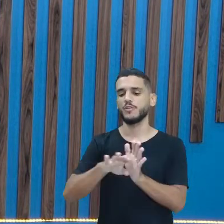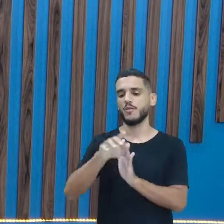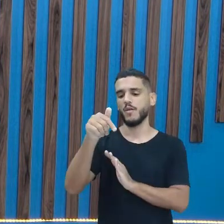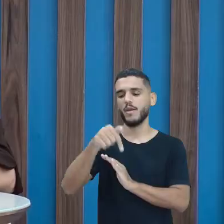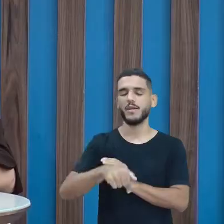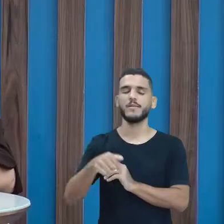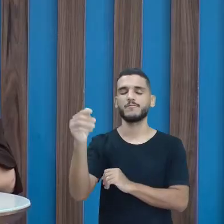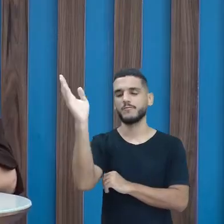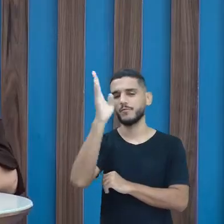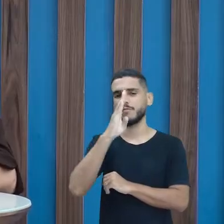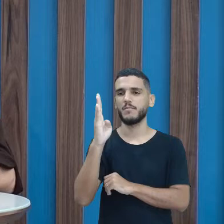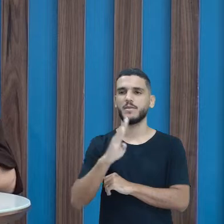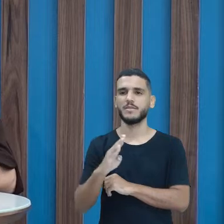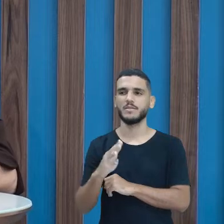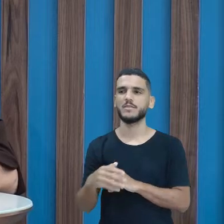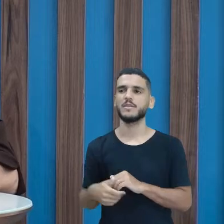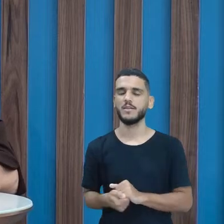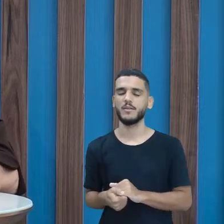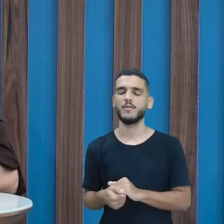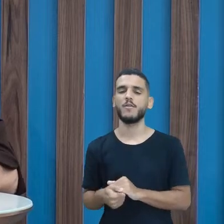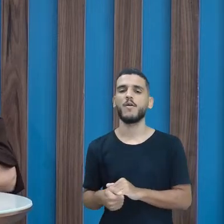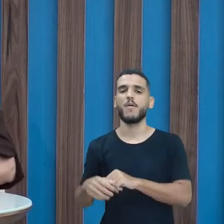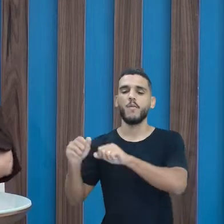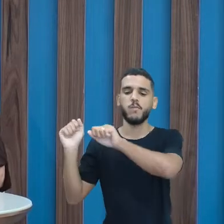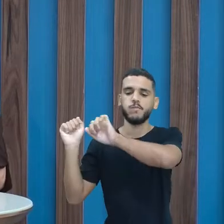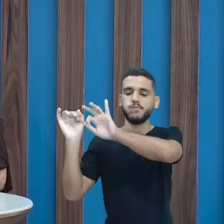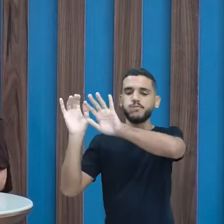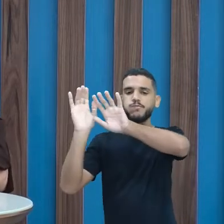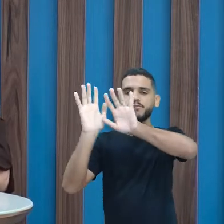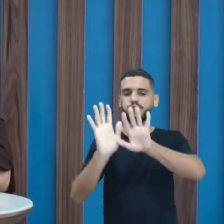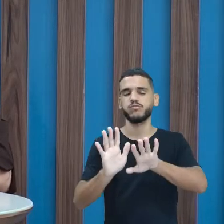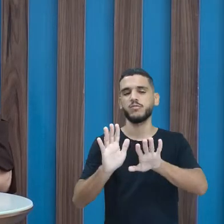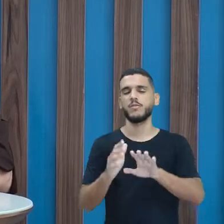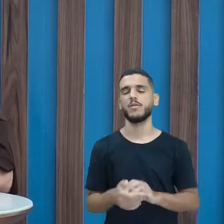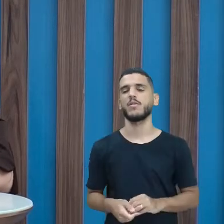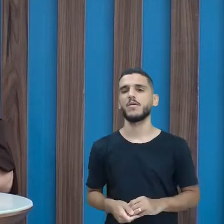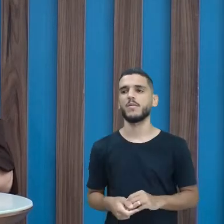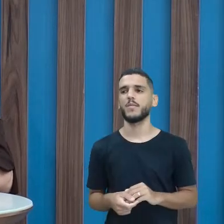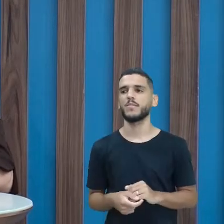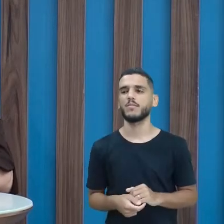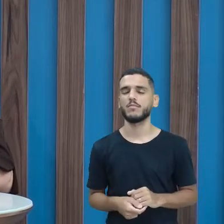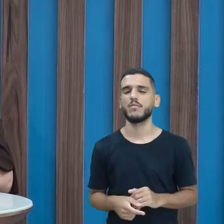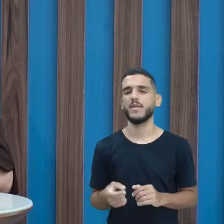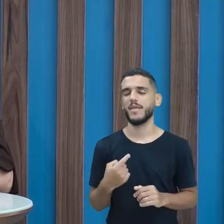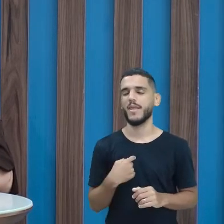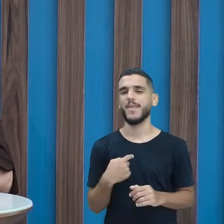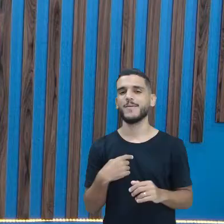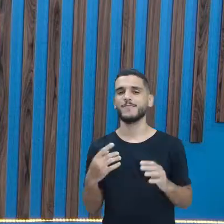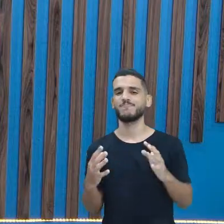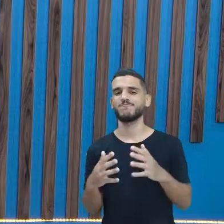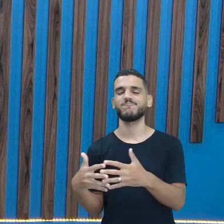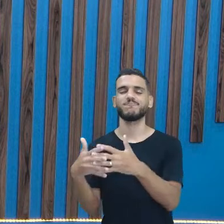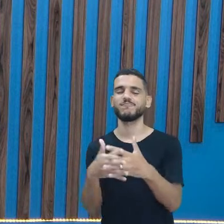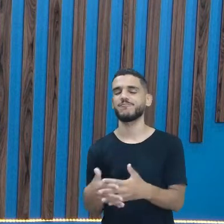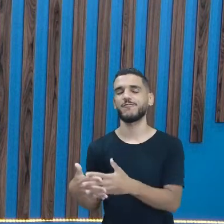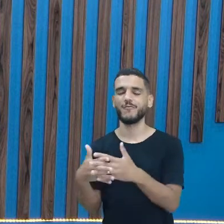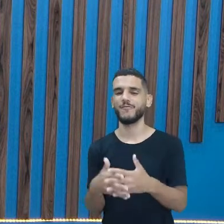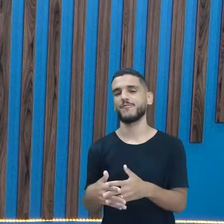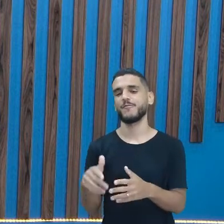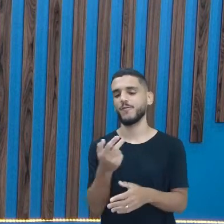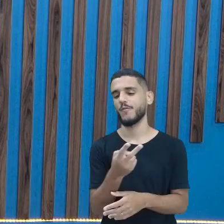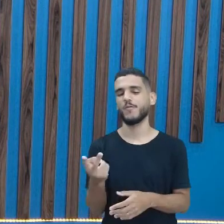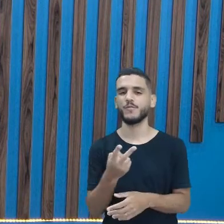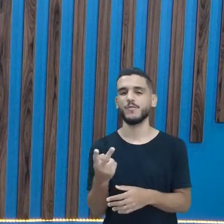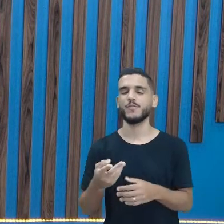muitos holandês, quadros. viu, É holandês, né? Tá bom, Isso. obrigada. Eu confundo às vezes holandeses com alemães, porque é uma origem, né? Bem